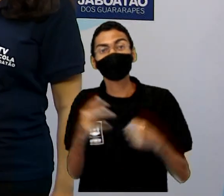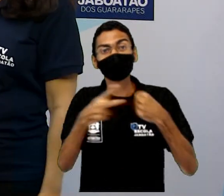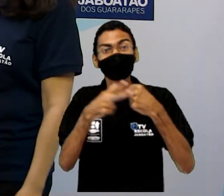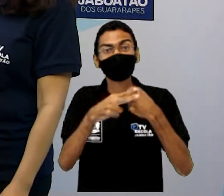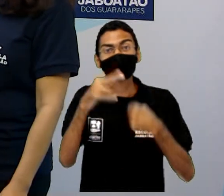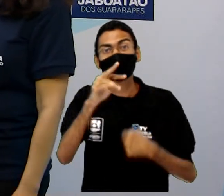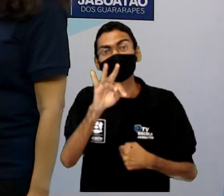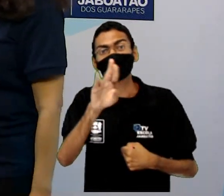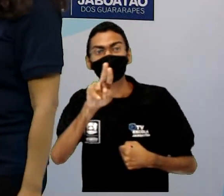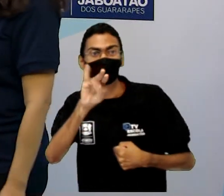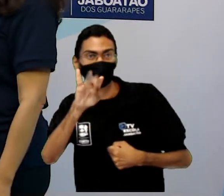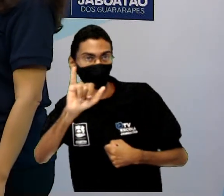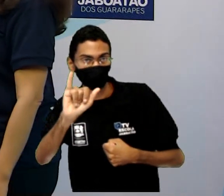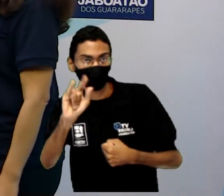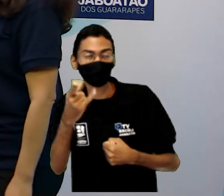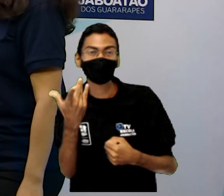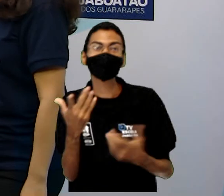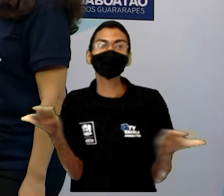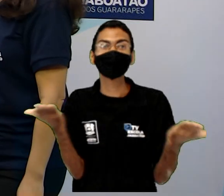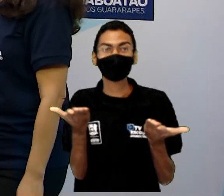presente. Vamos lá?